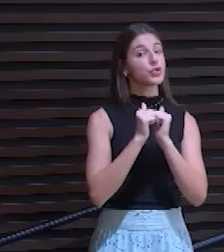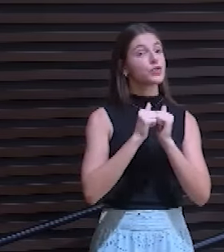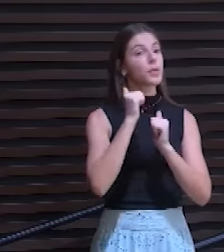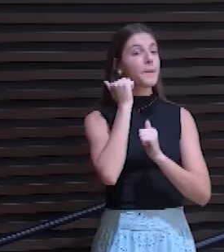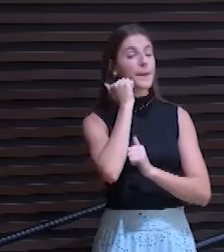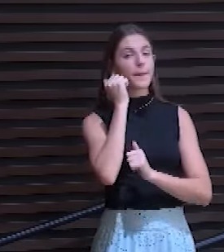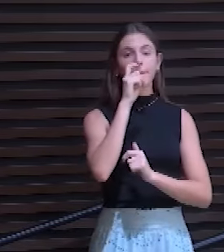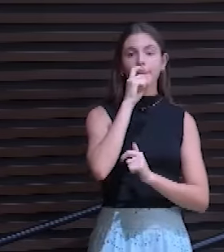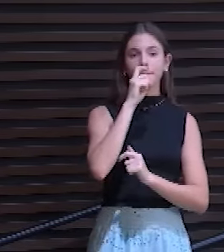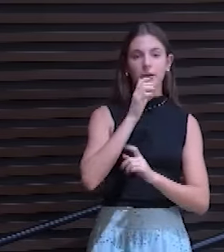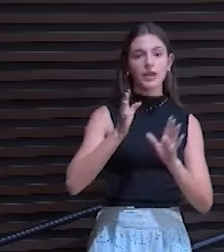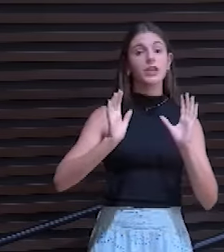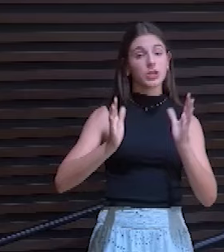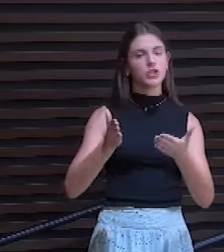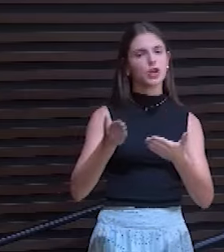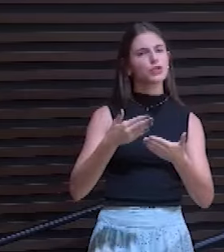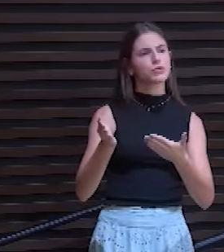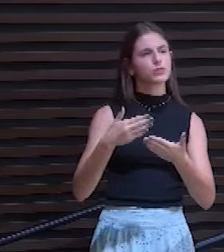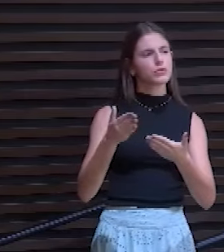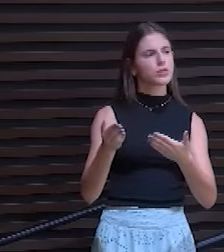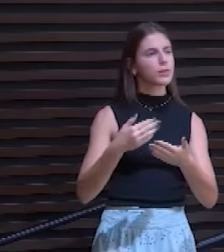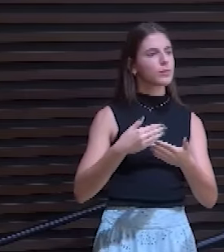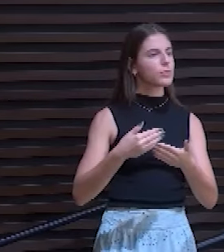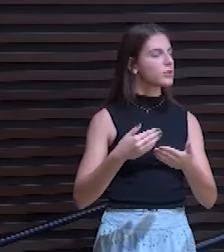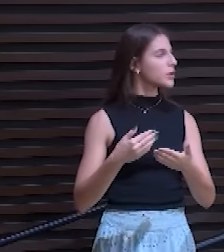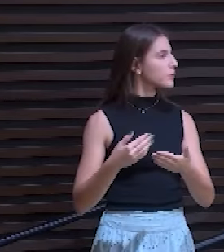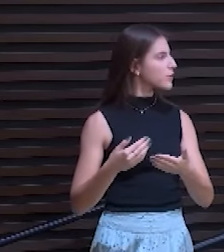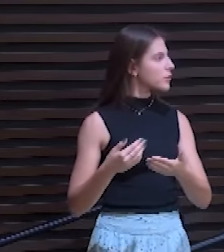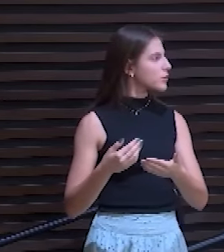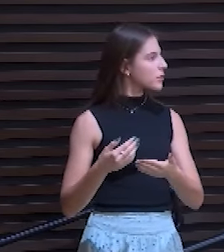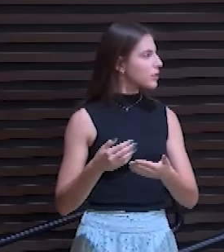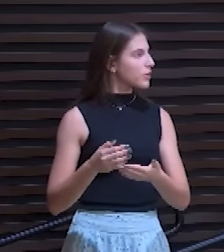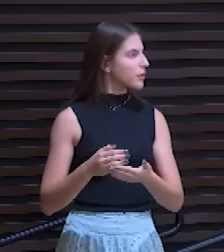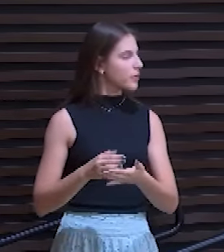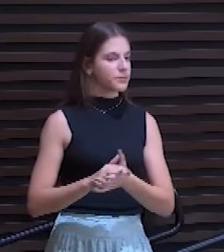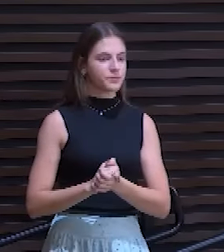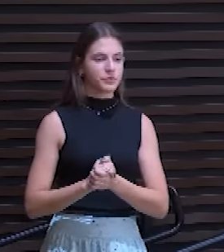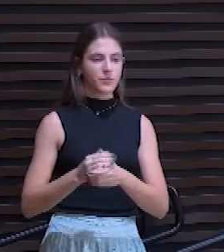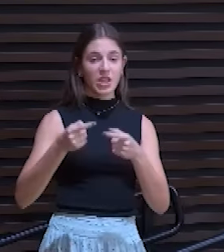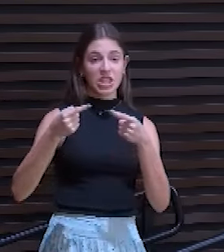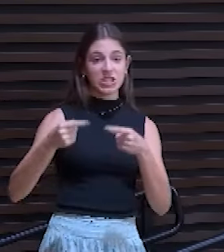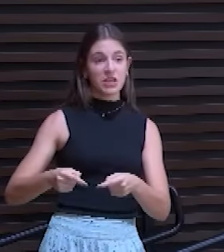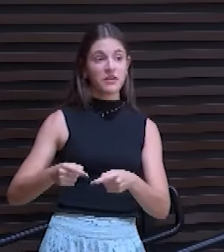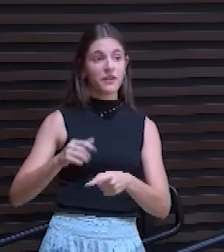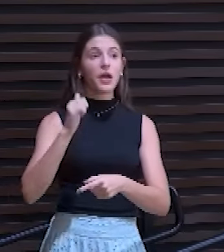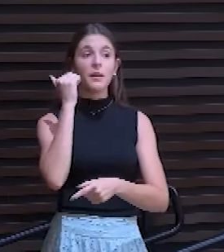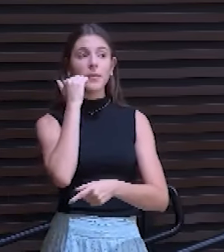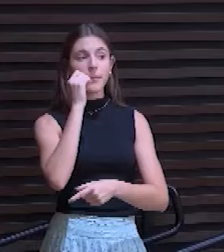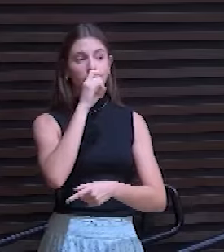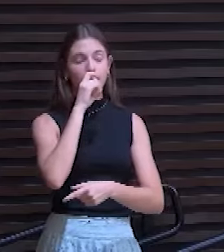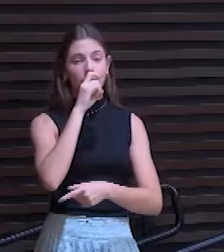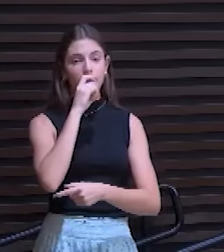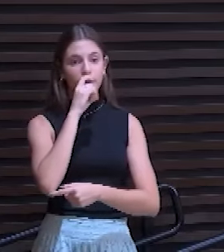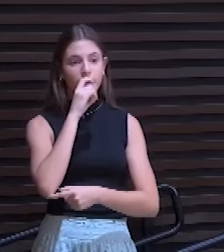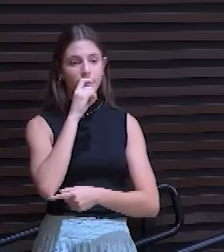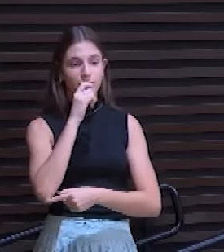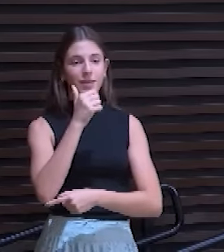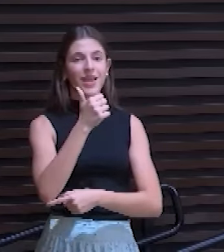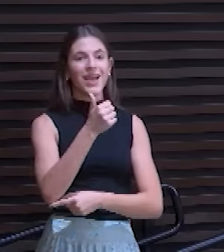já alguns livros com os pais, o último foi esse daqui, Desafio aos Pais, do Paul Tripp, 14 princípios